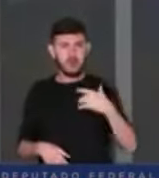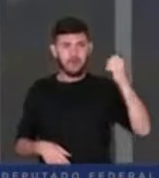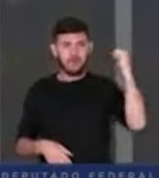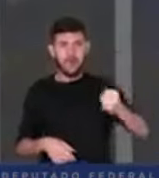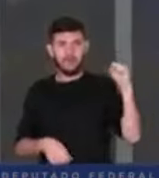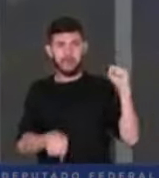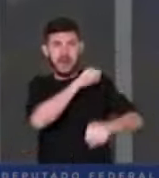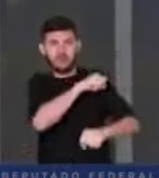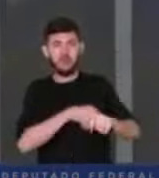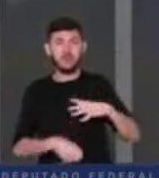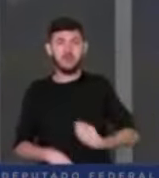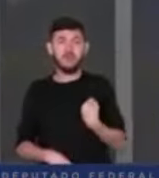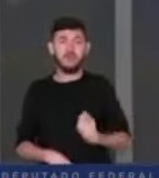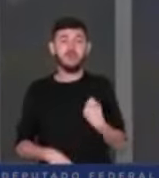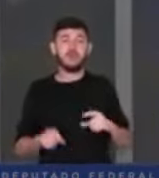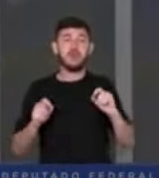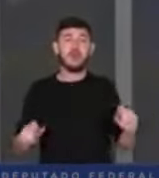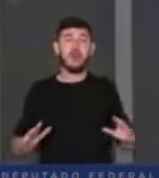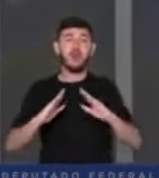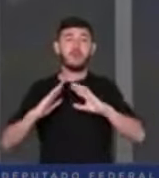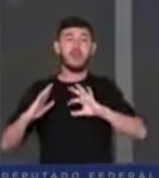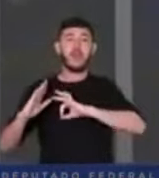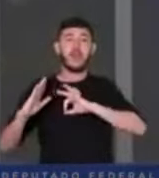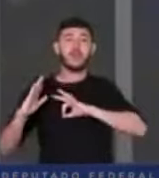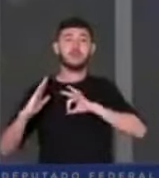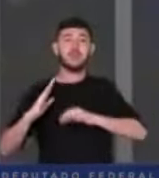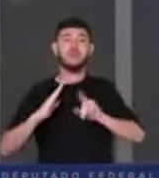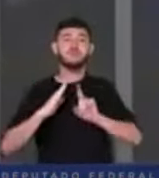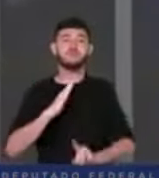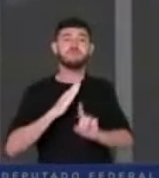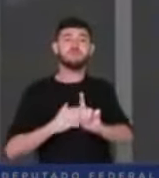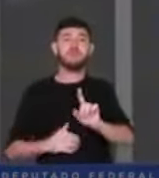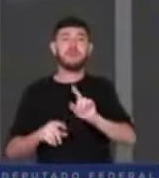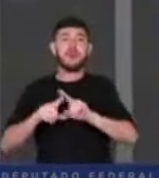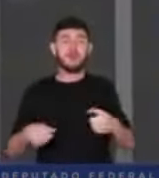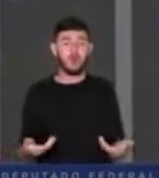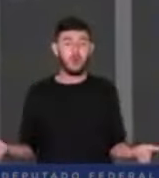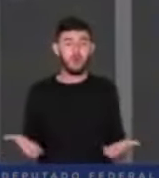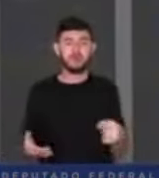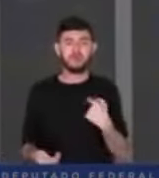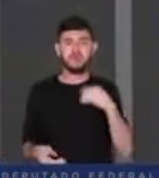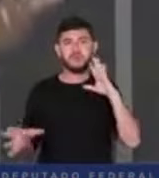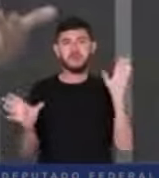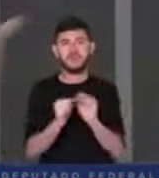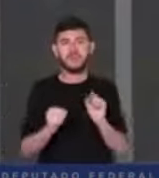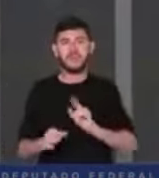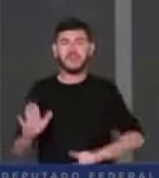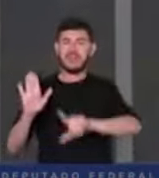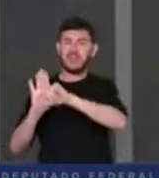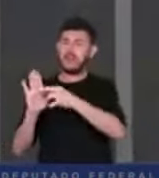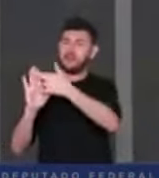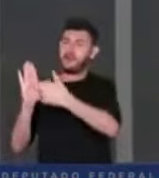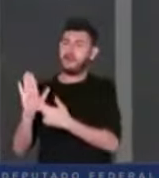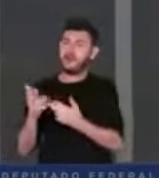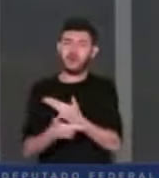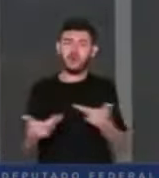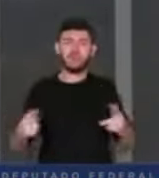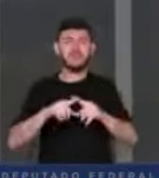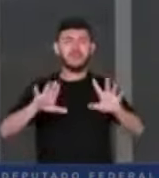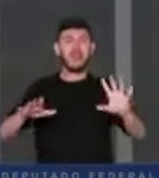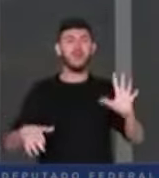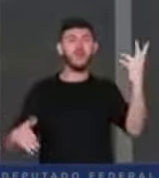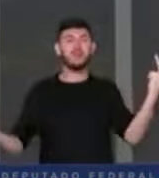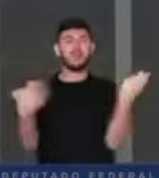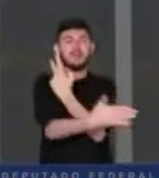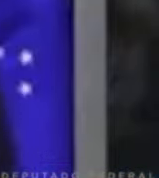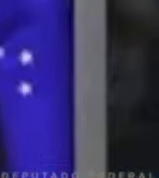E, infelizmente, não é isso que se verifica hoje, com tantos aparelhos garantistas e, quando acontece um caso como esse, as